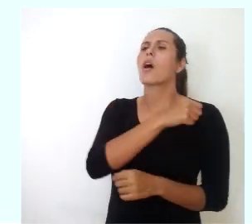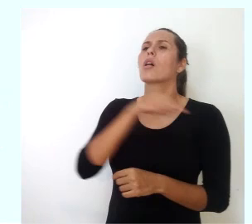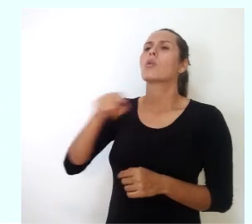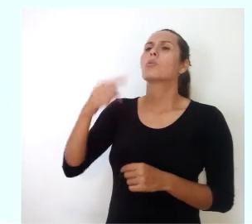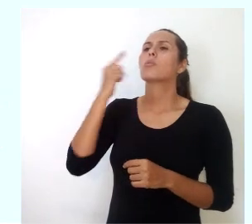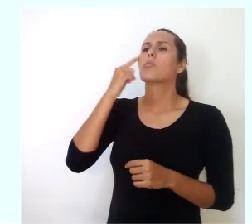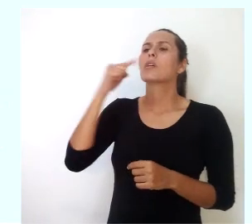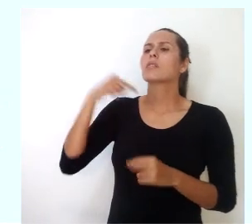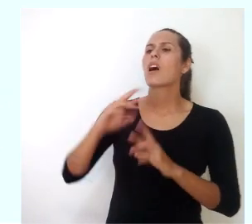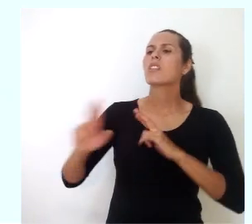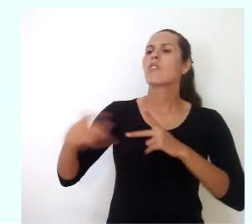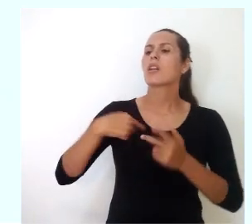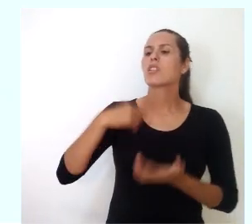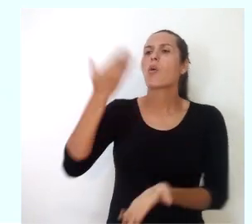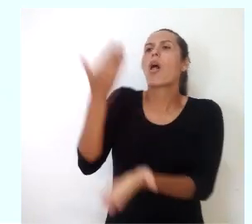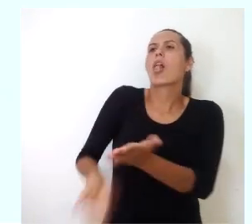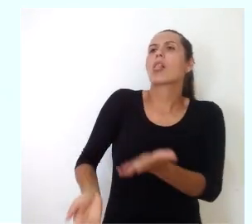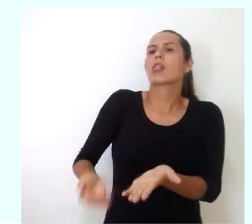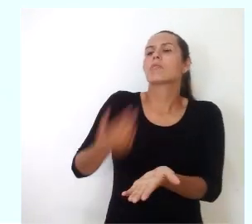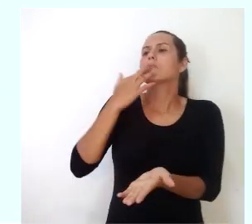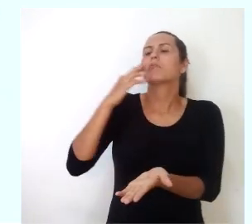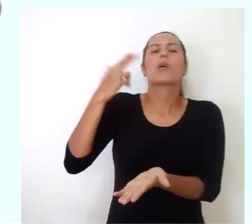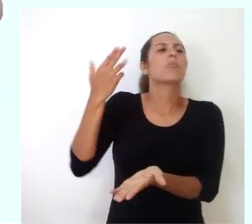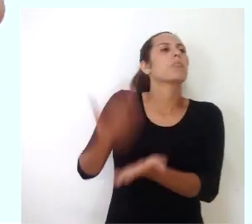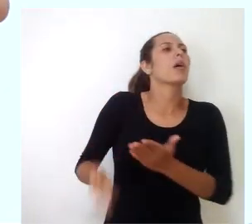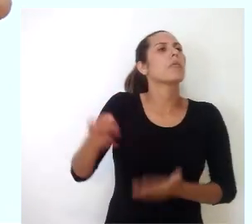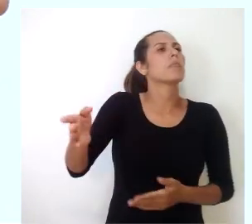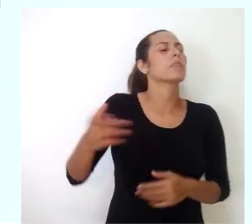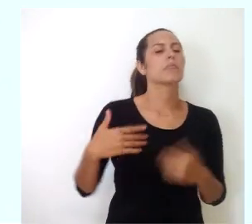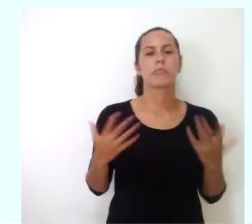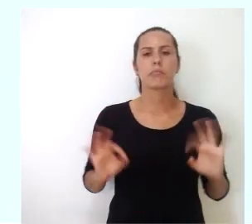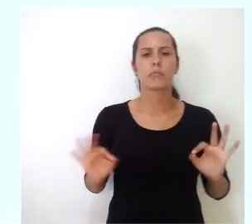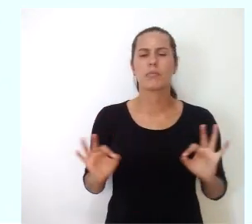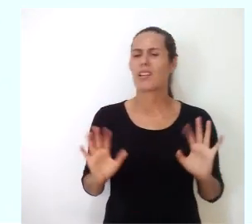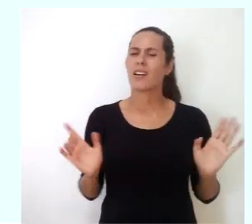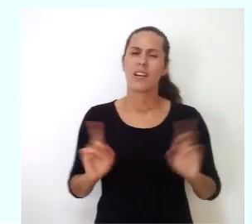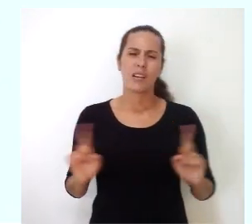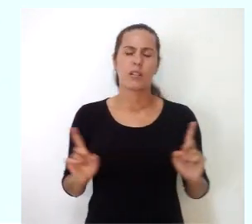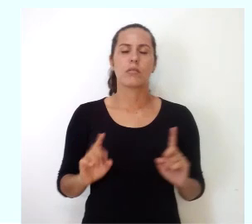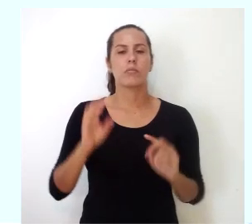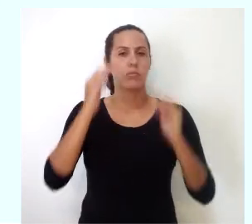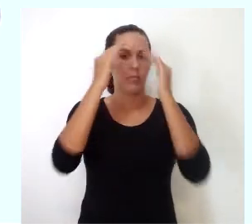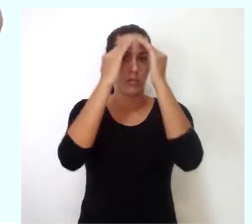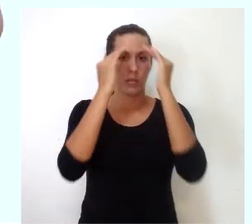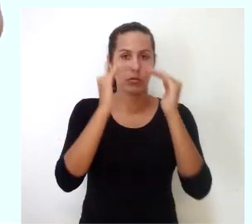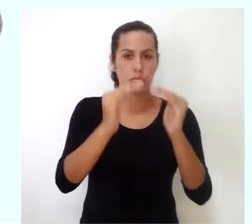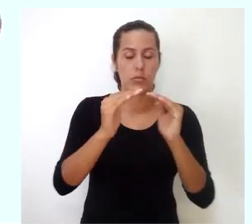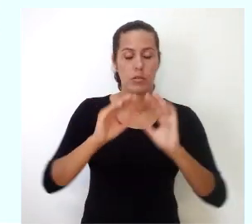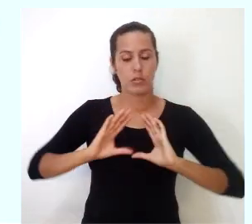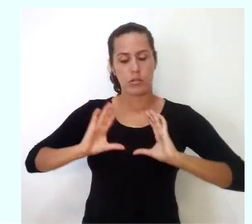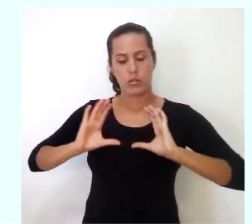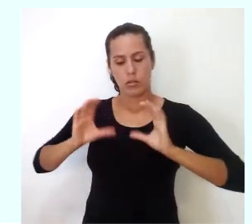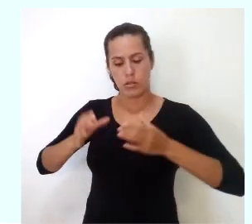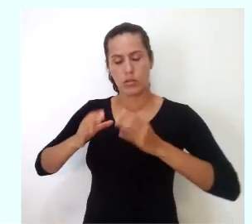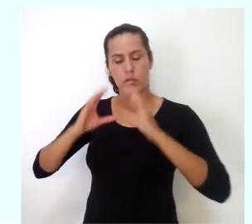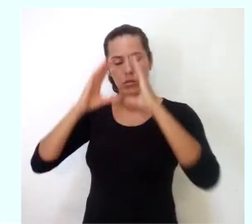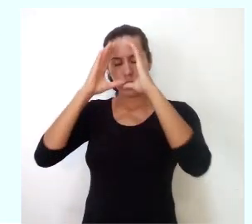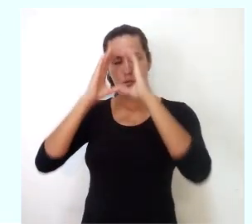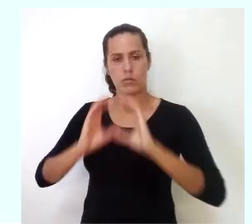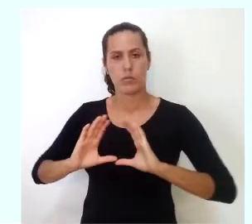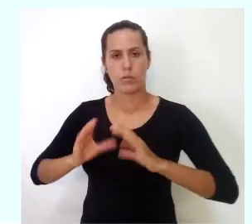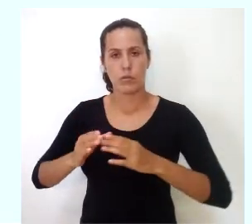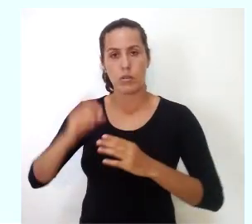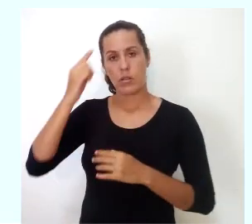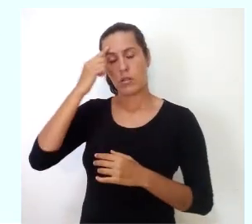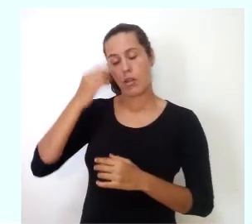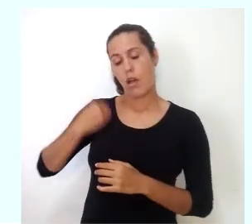a gente observa respeito, conduta, viver em sociedade, pensamento diferente. Vamos ver